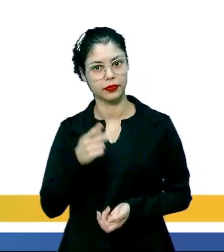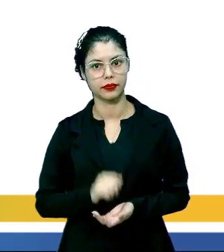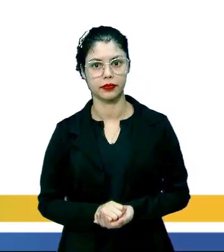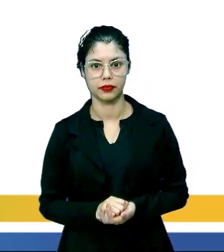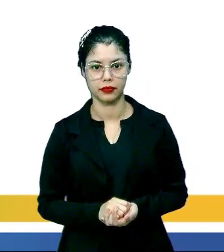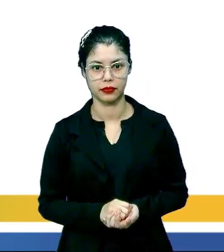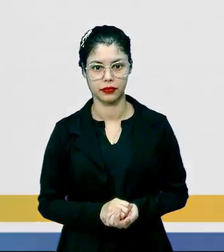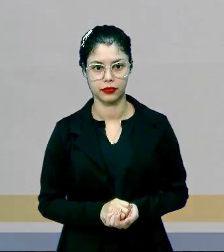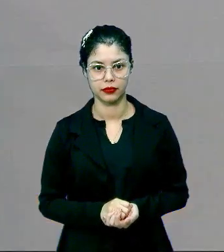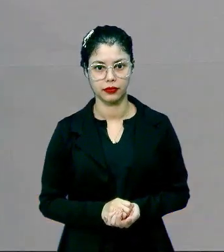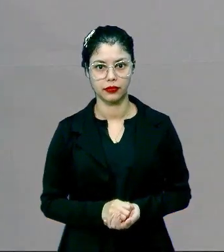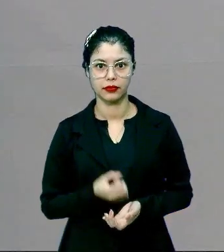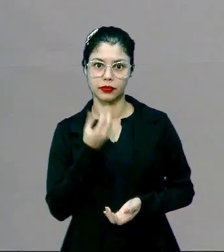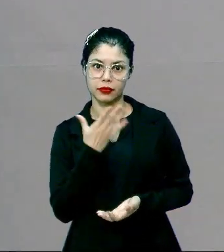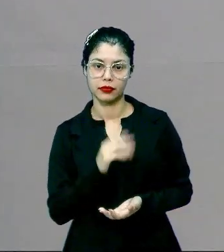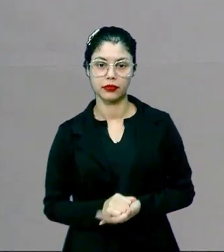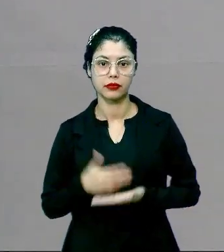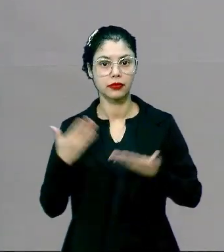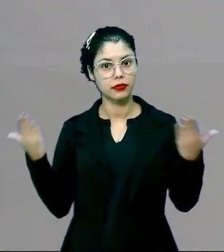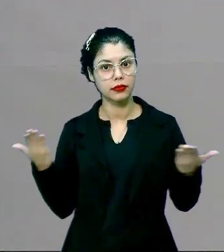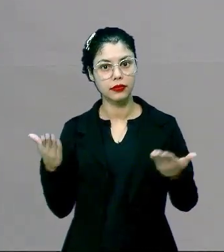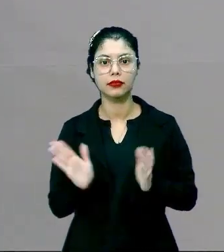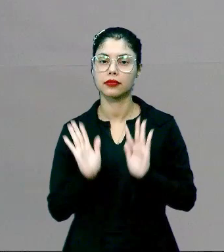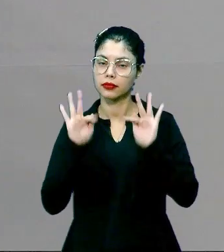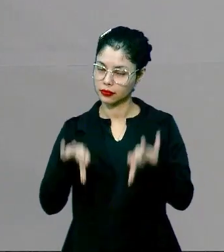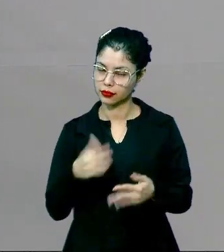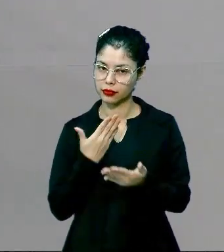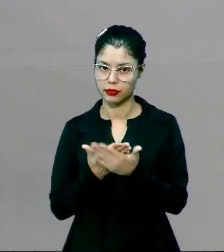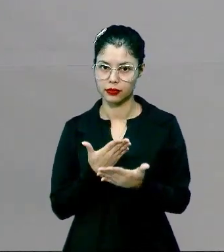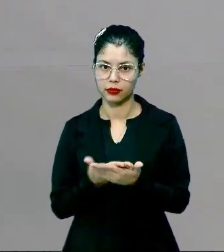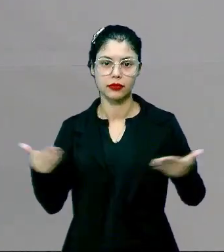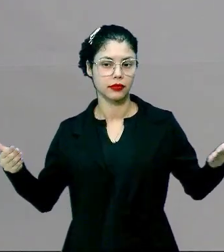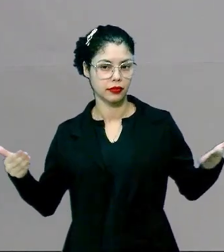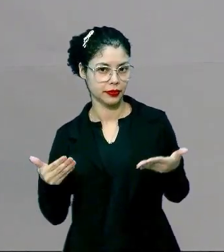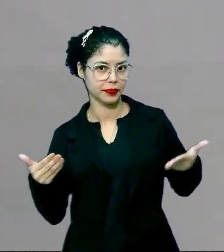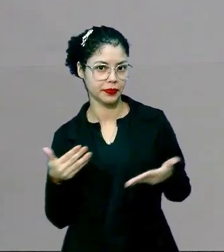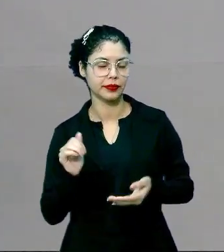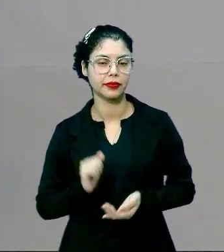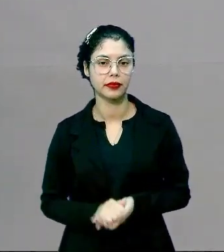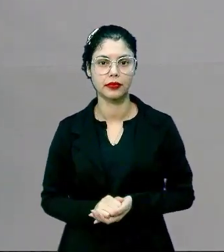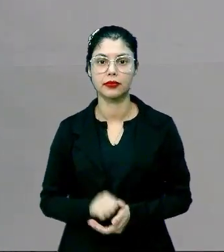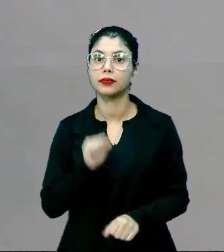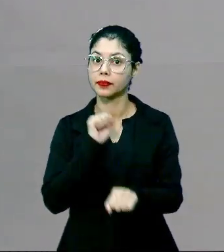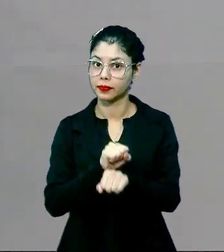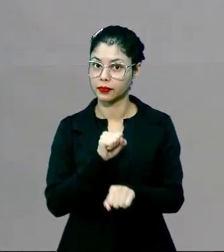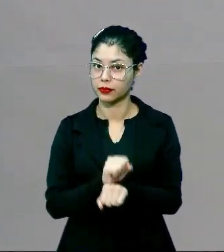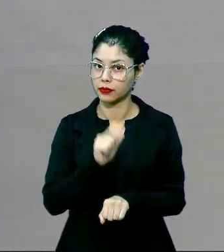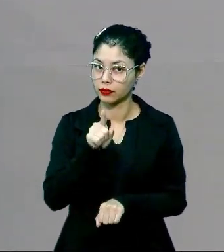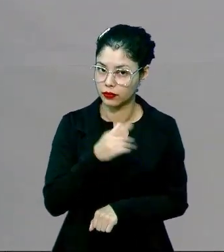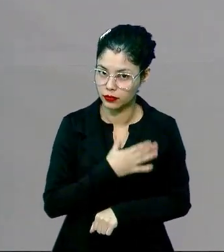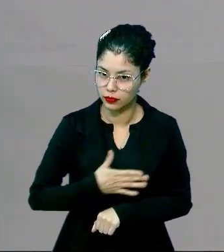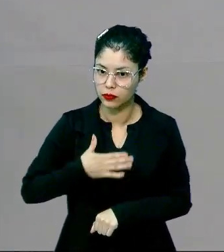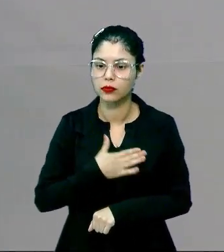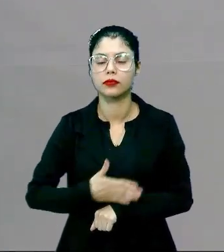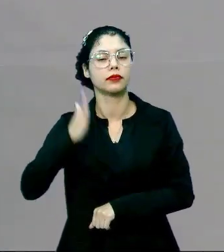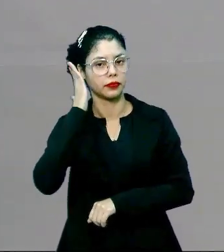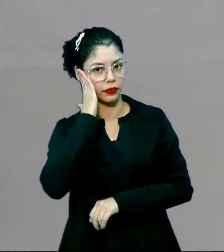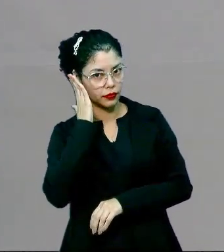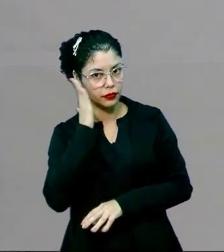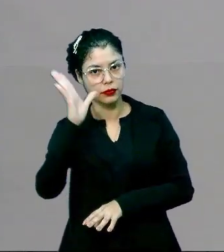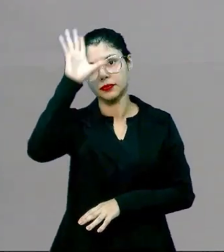falando. Bom, pessoal, então a gente encerra por aqui, tá certo? Espero que vocês tenham